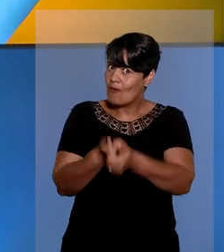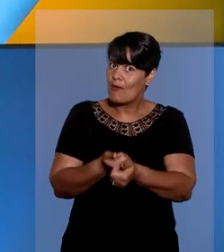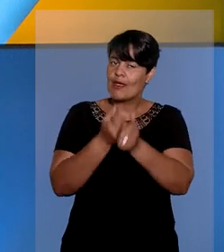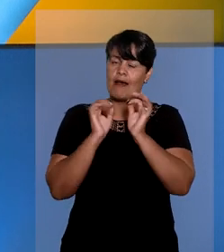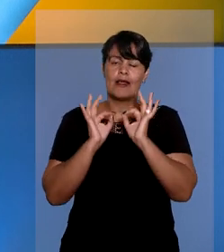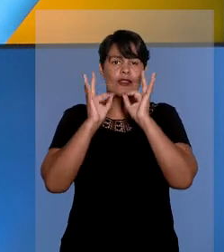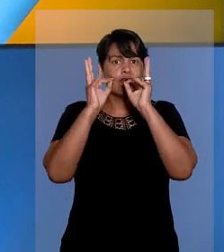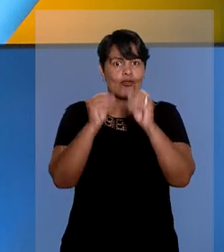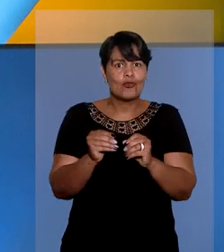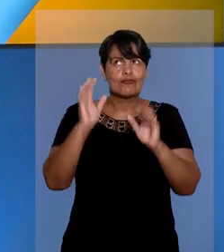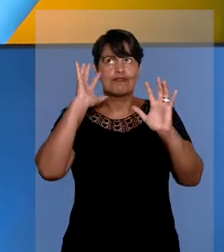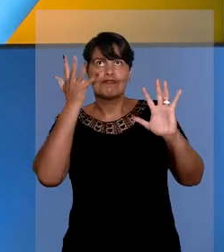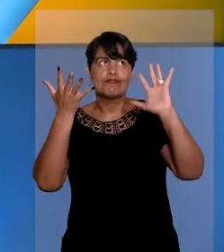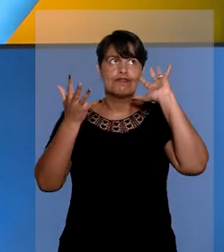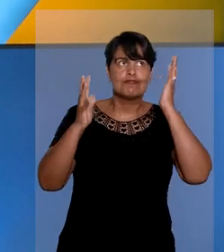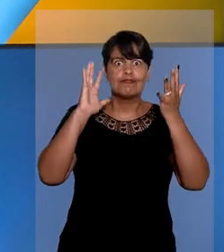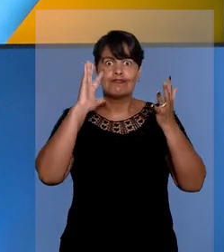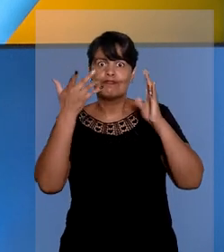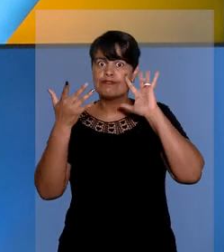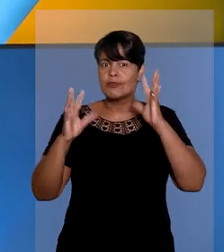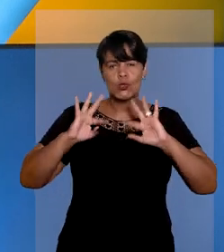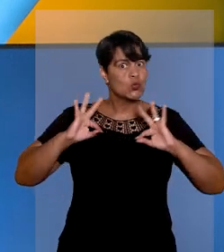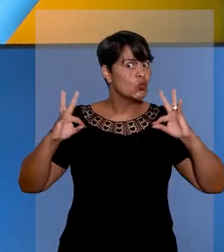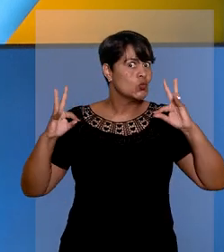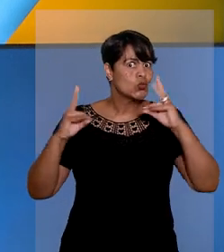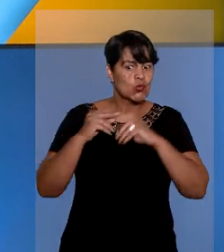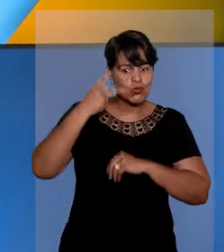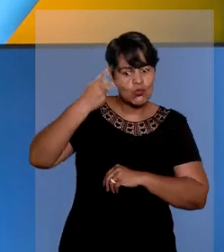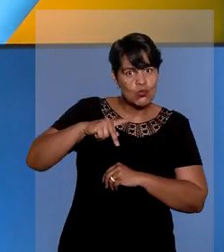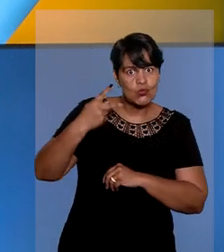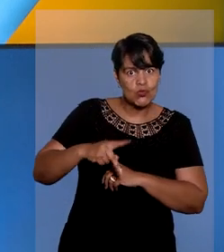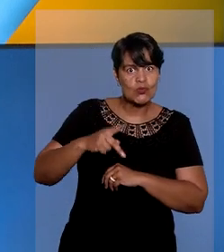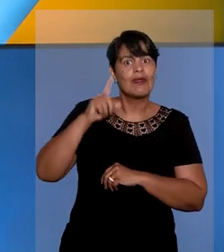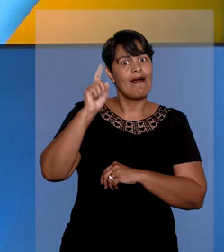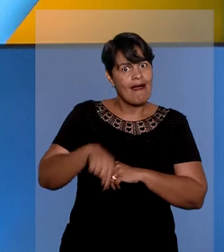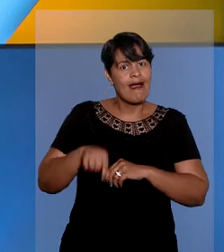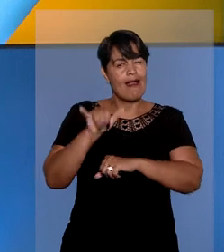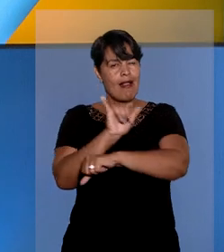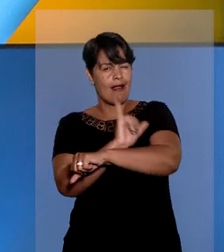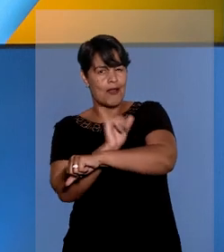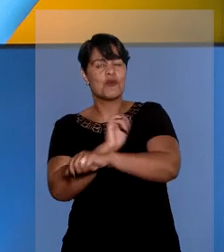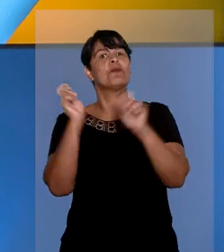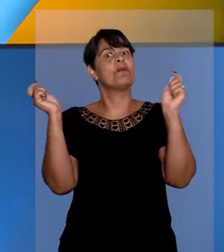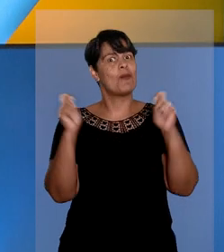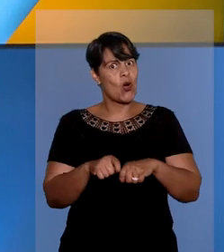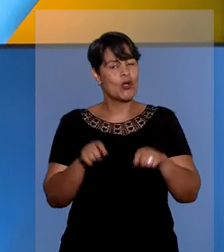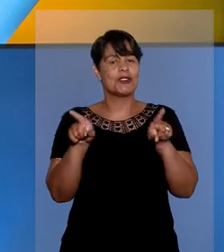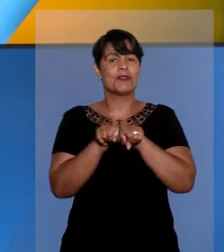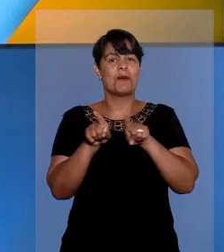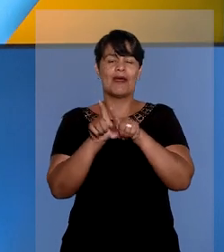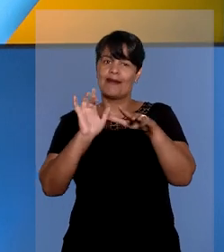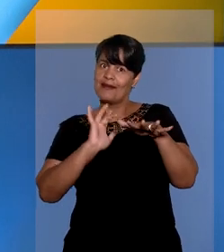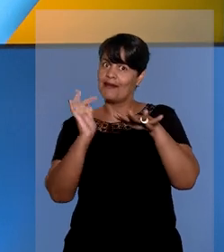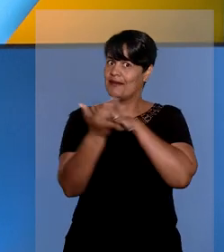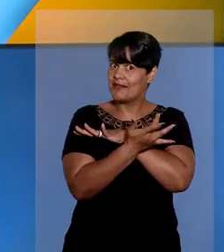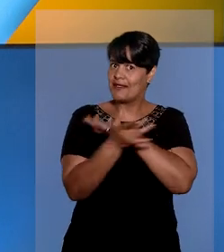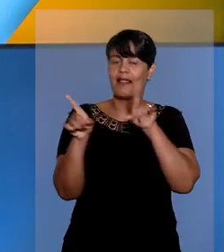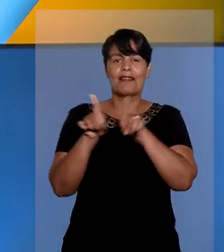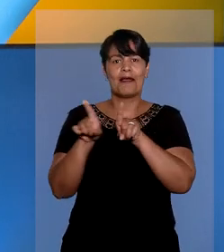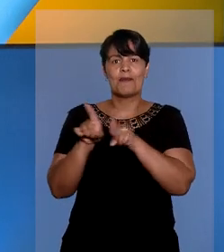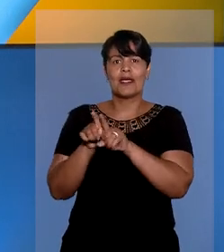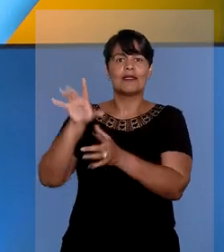decisões e informações do Tribunal da Cidadania no nosso canal do YouTube, nas redes sociais e nas